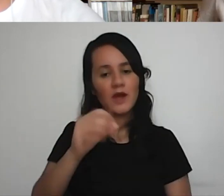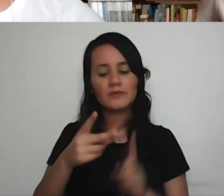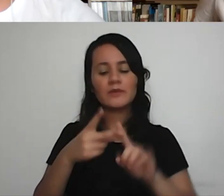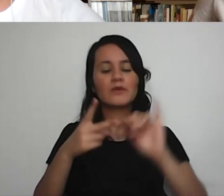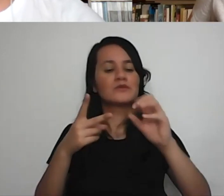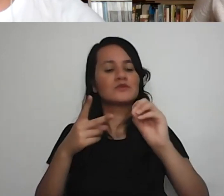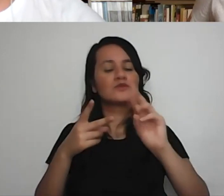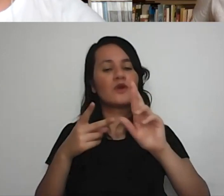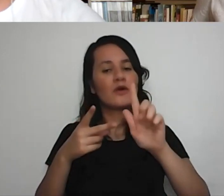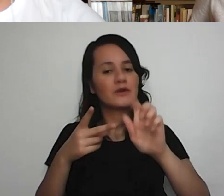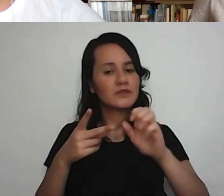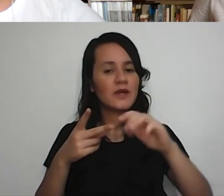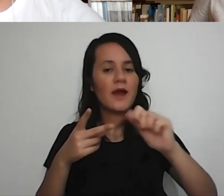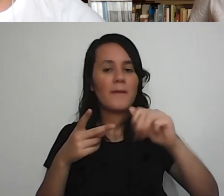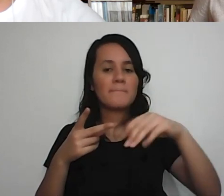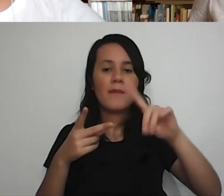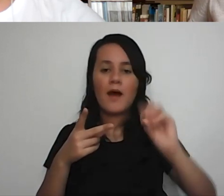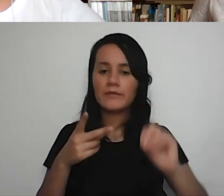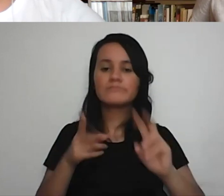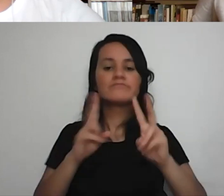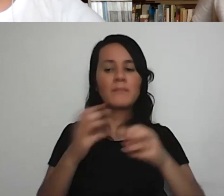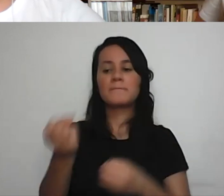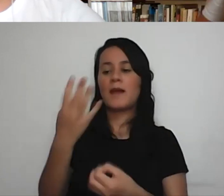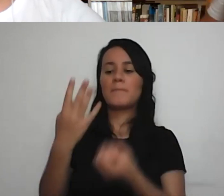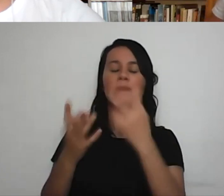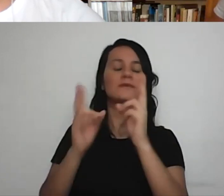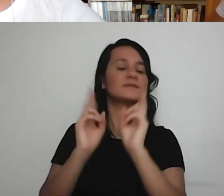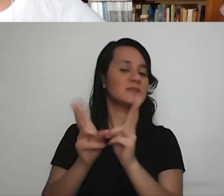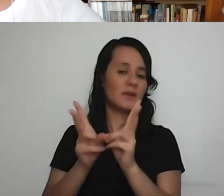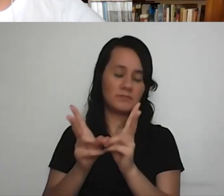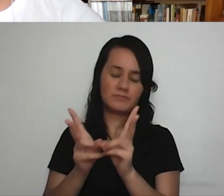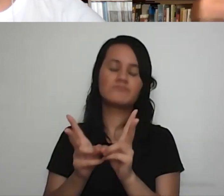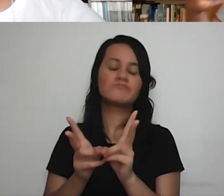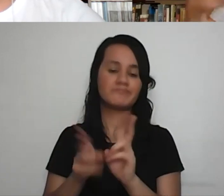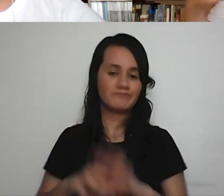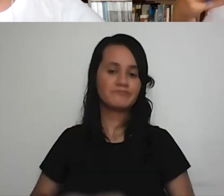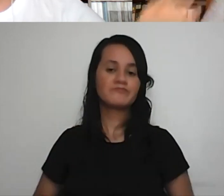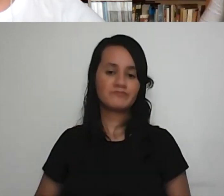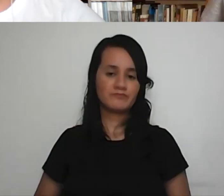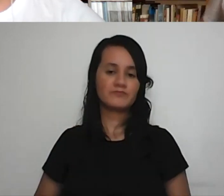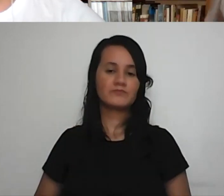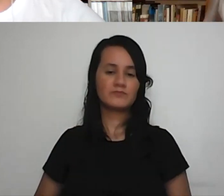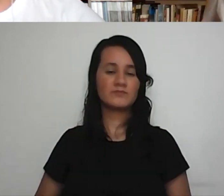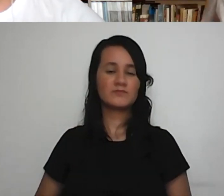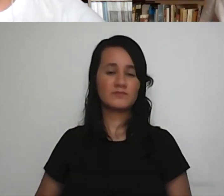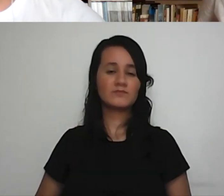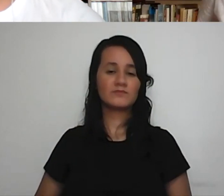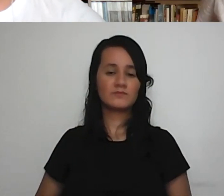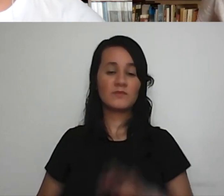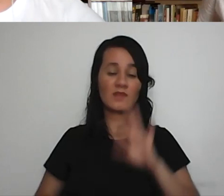Amado, os nomes que surgem. O que mostra que talvez essa dificuldade, né,